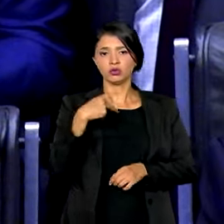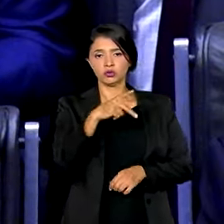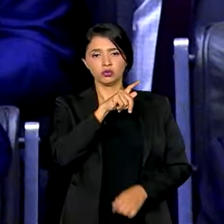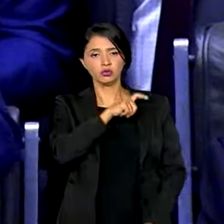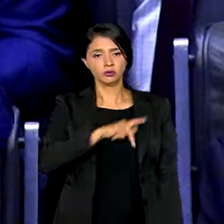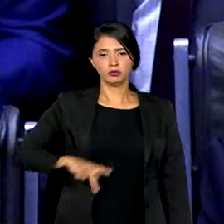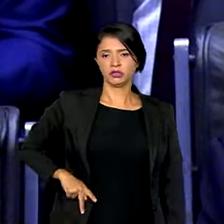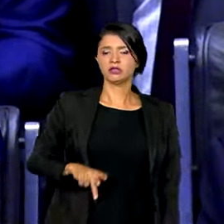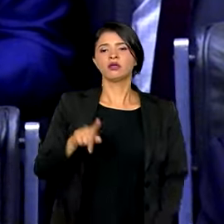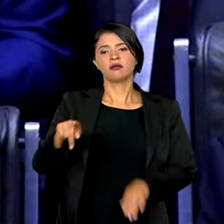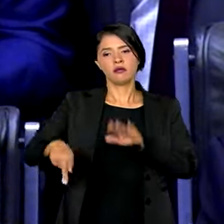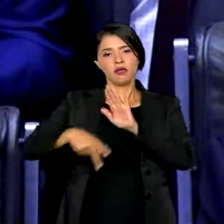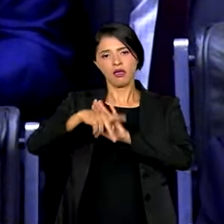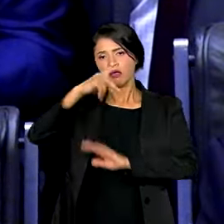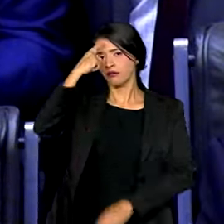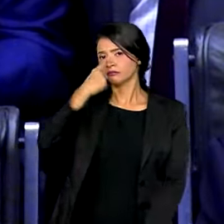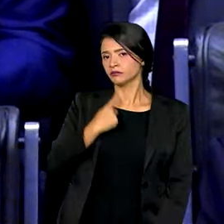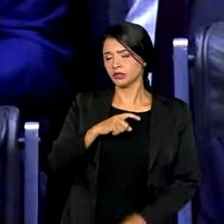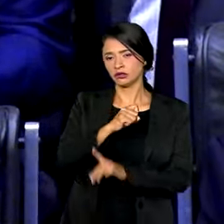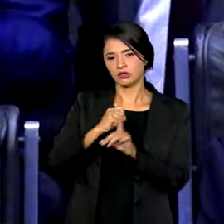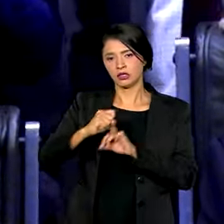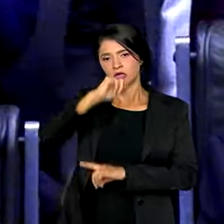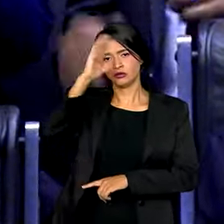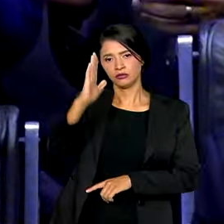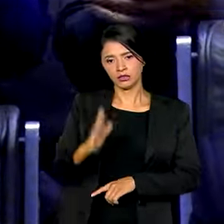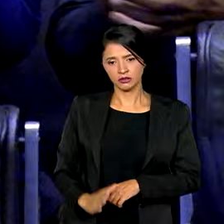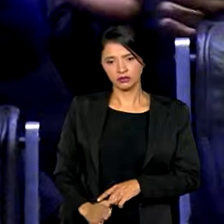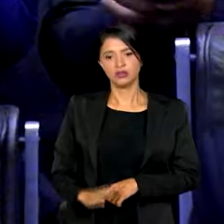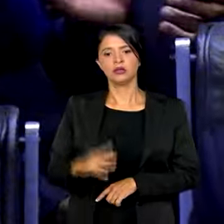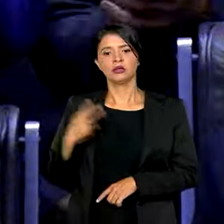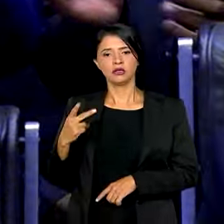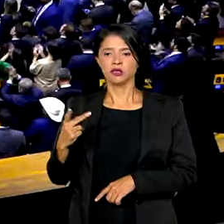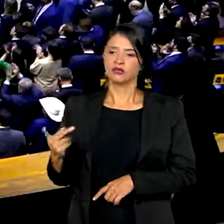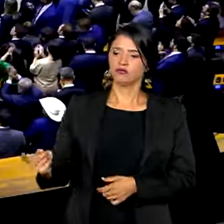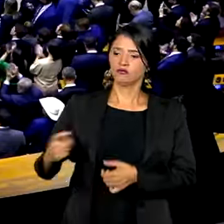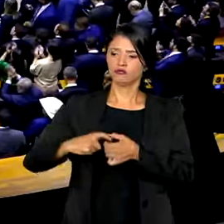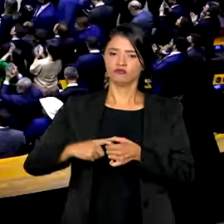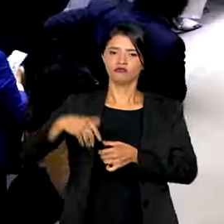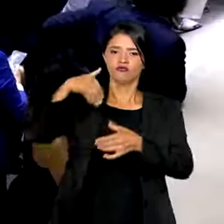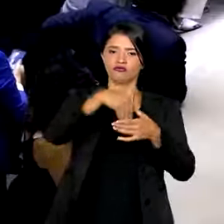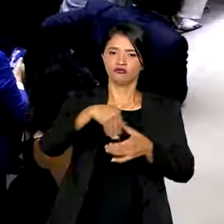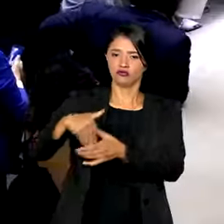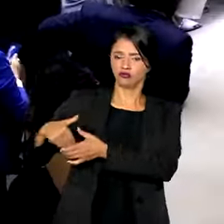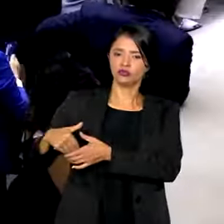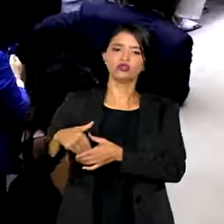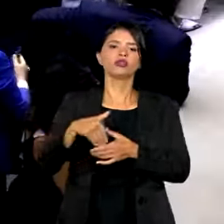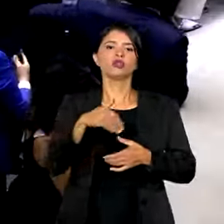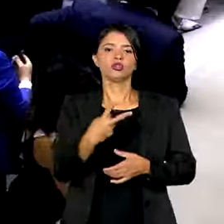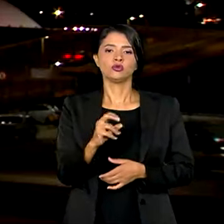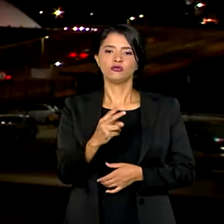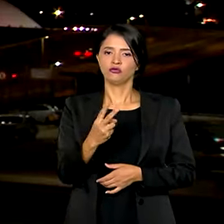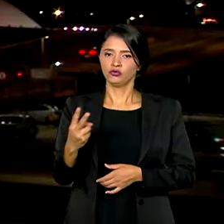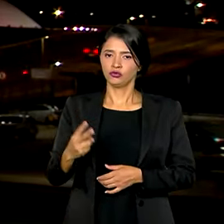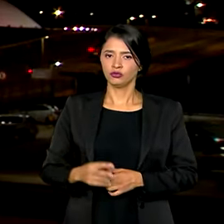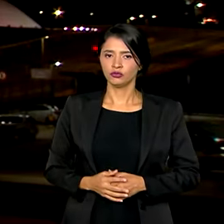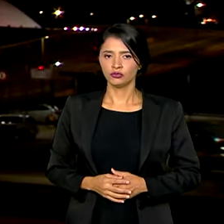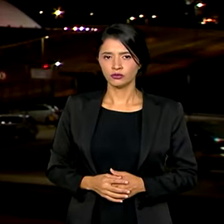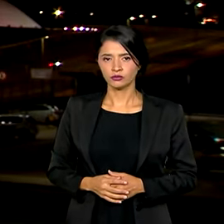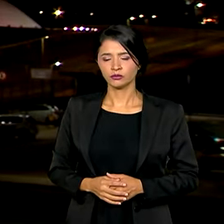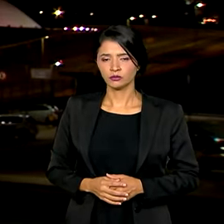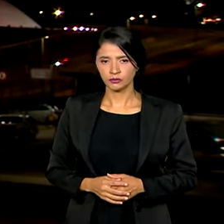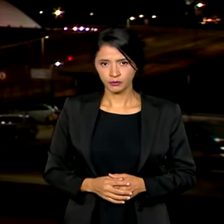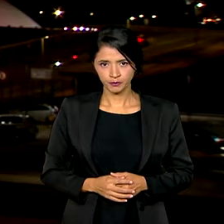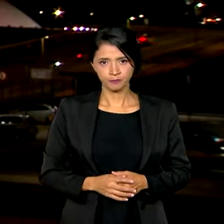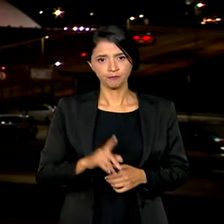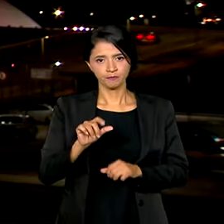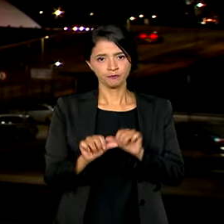é a cara da sociedade brasileira que votou nas eleições de 2022. Enquanto a